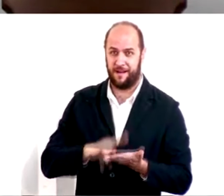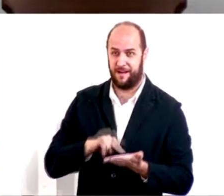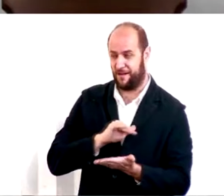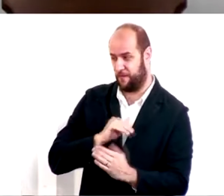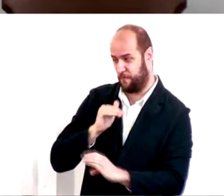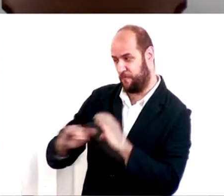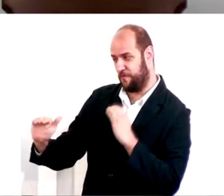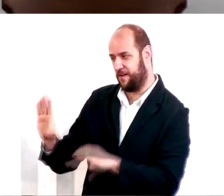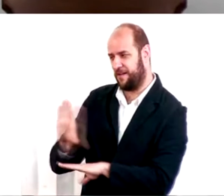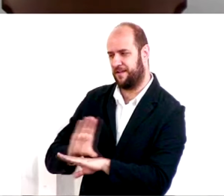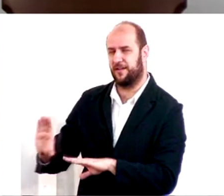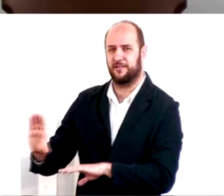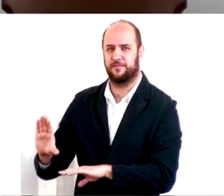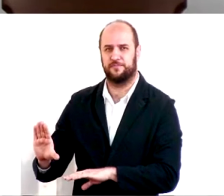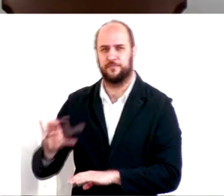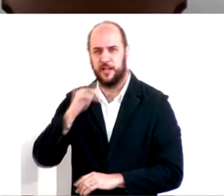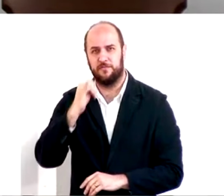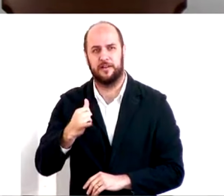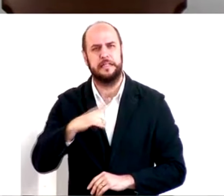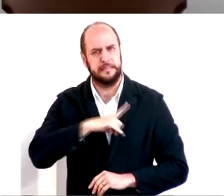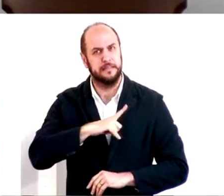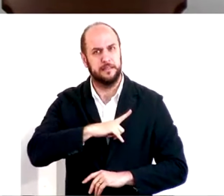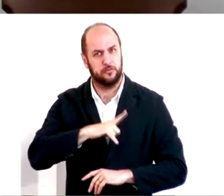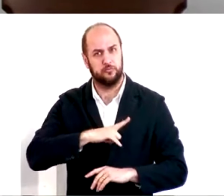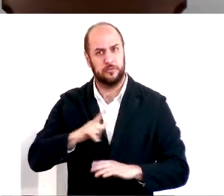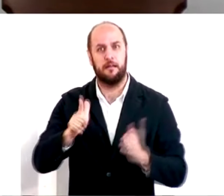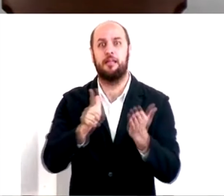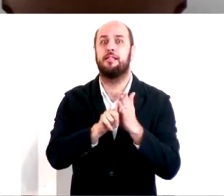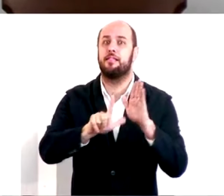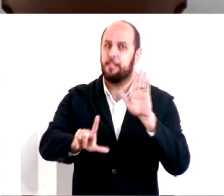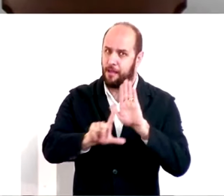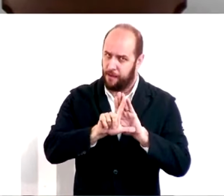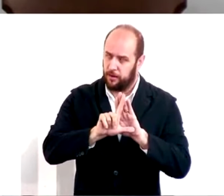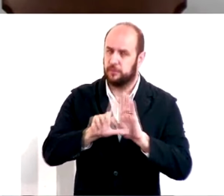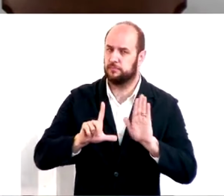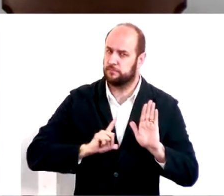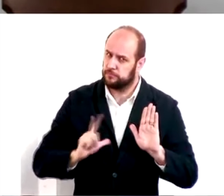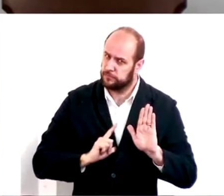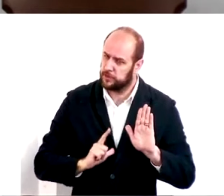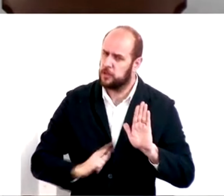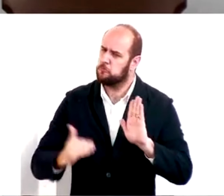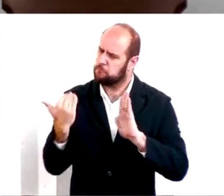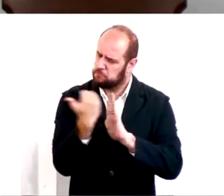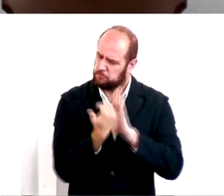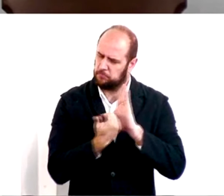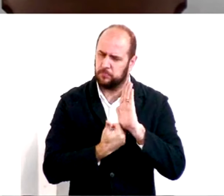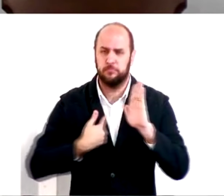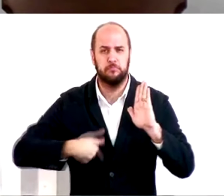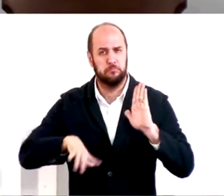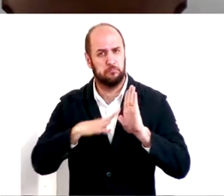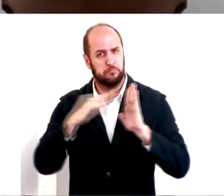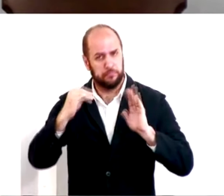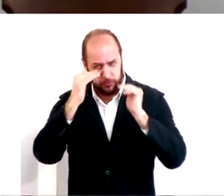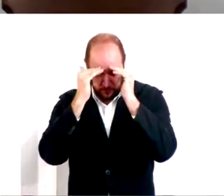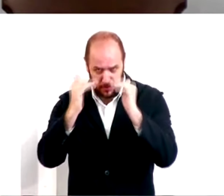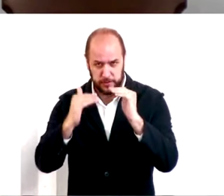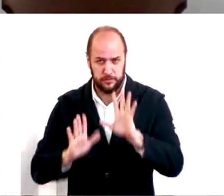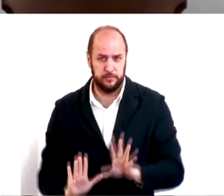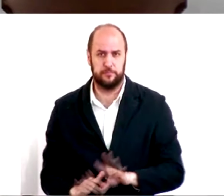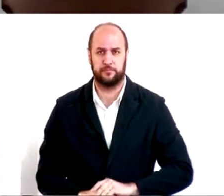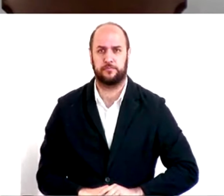Existe uma ordem civil normal, existem leis, e vocês devem cumprir. Eu estou orientando, façam